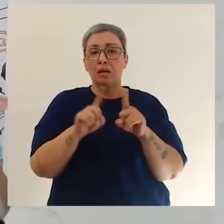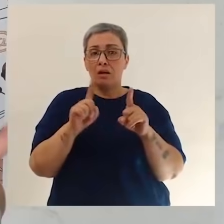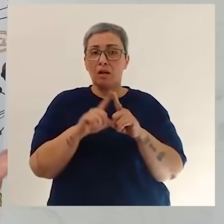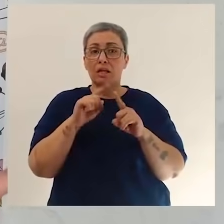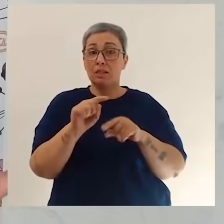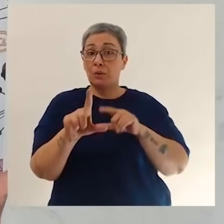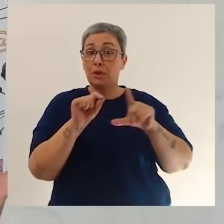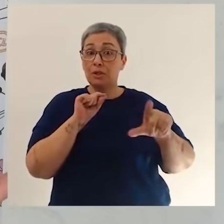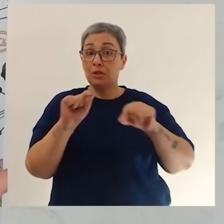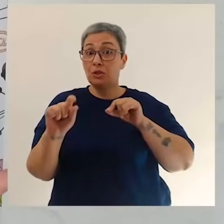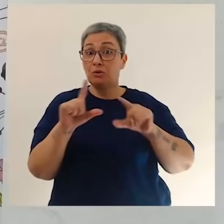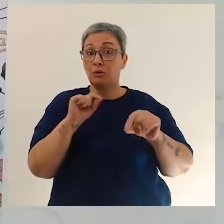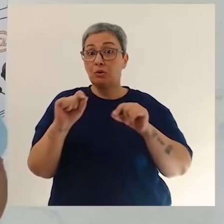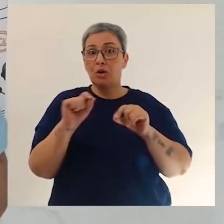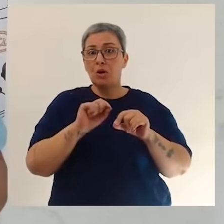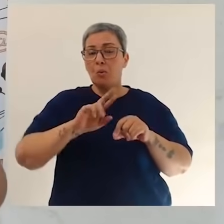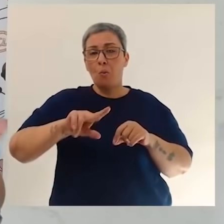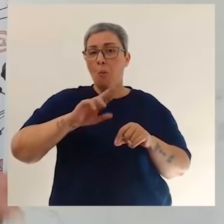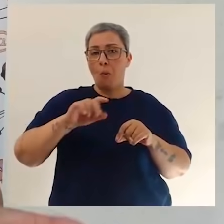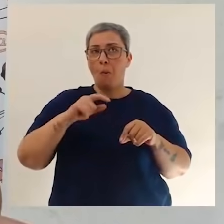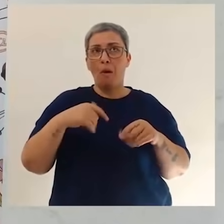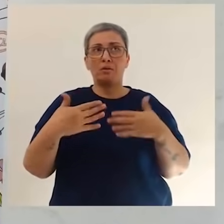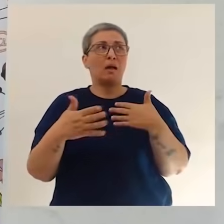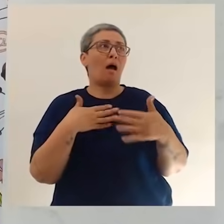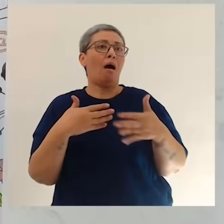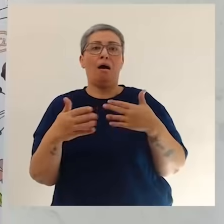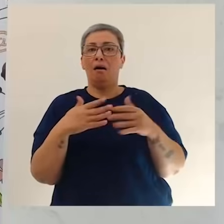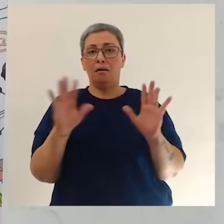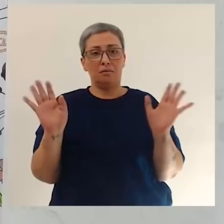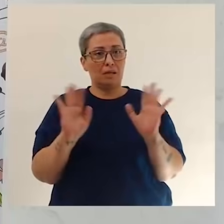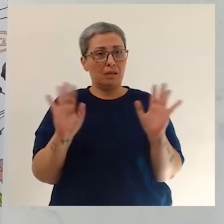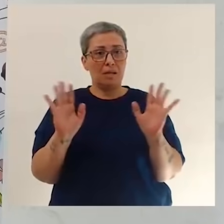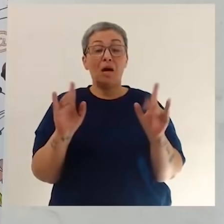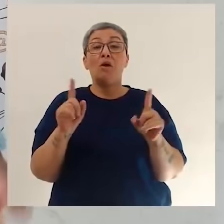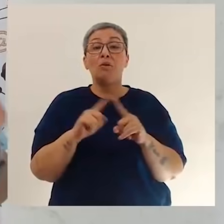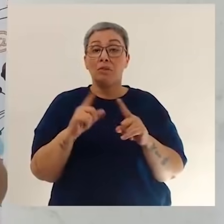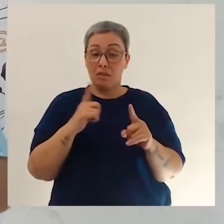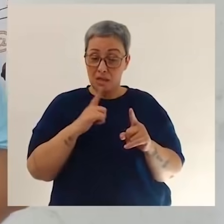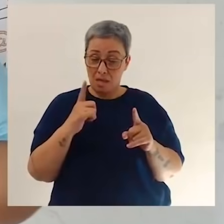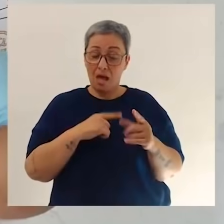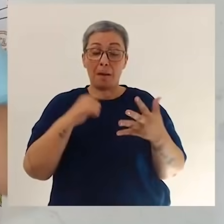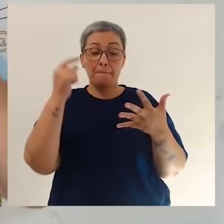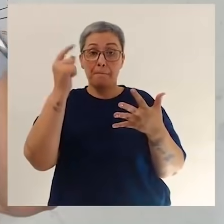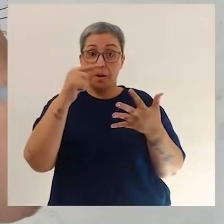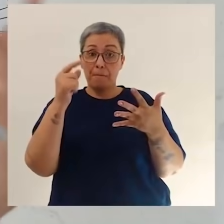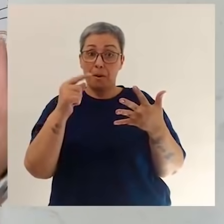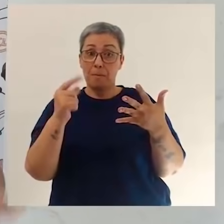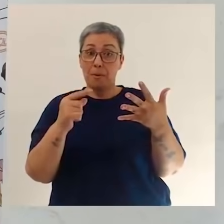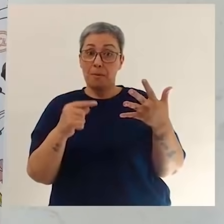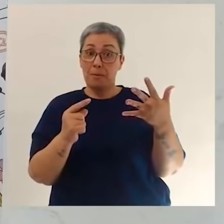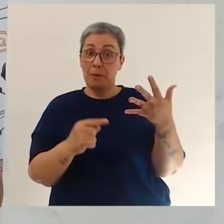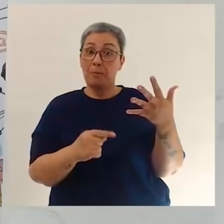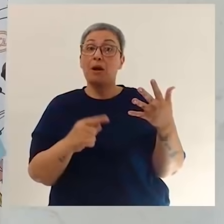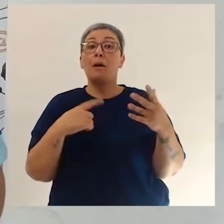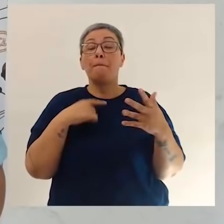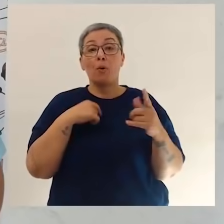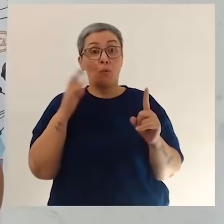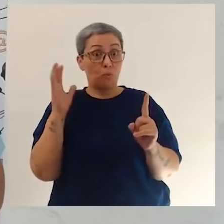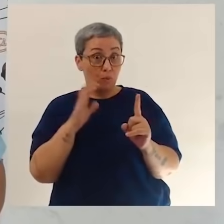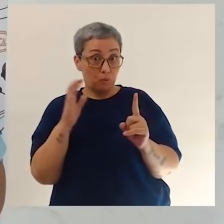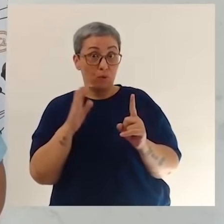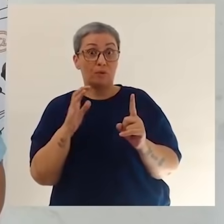essas escolhas, elas não são tão aleatórias assim. Elas têm várias questões aí